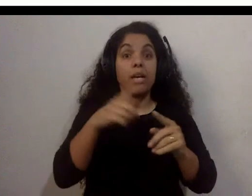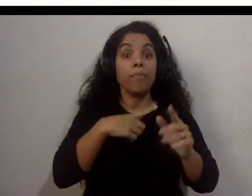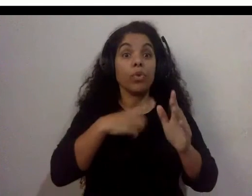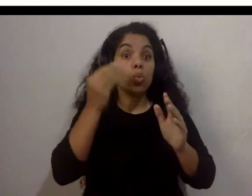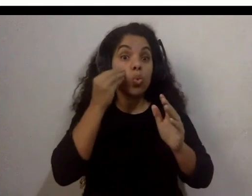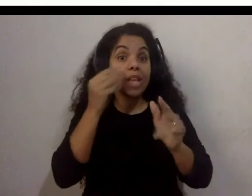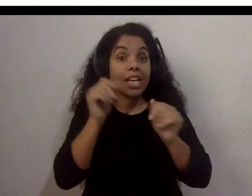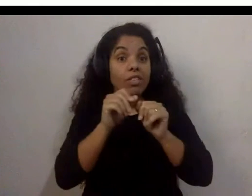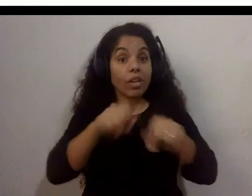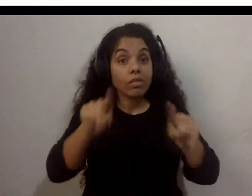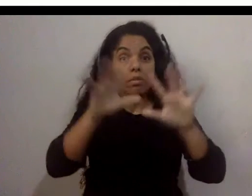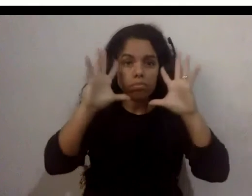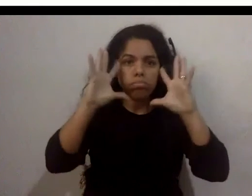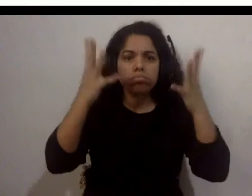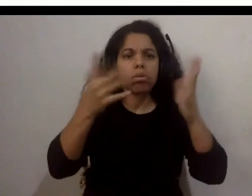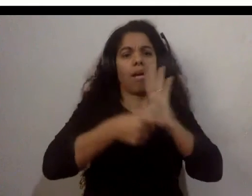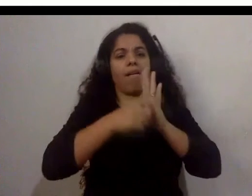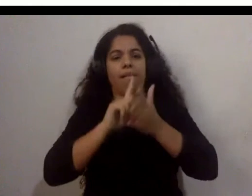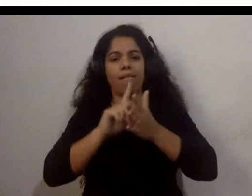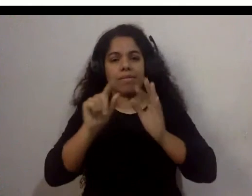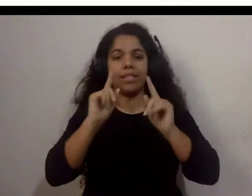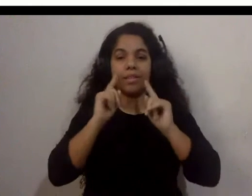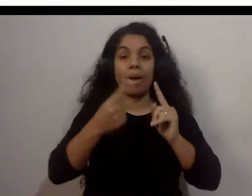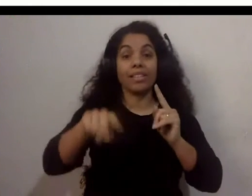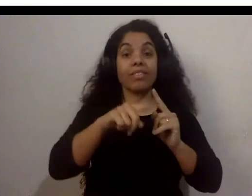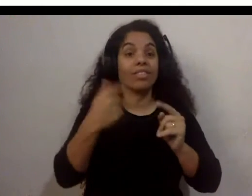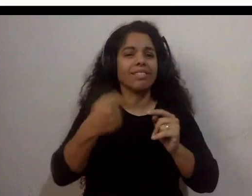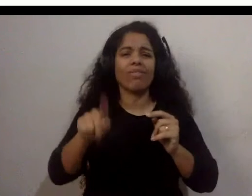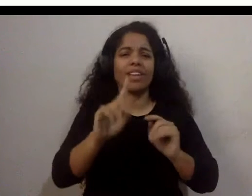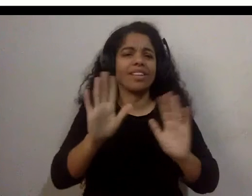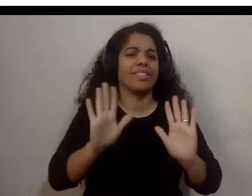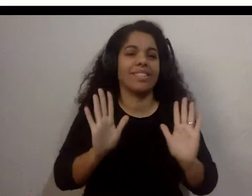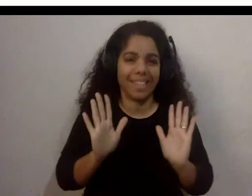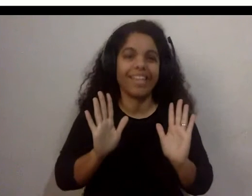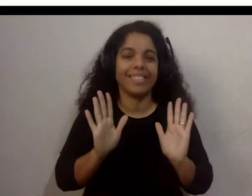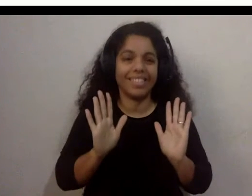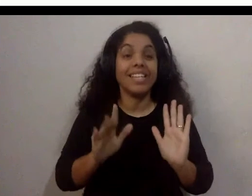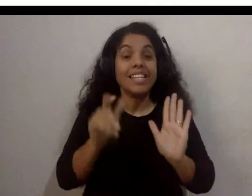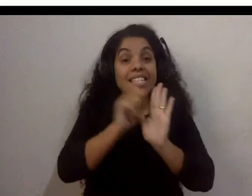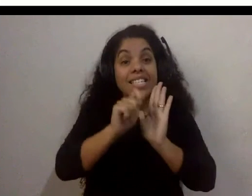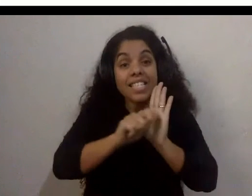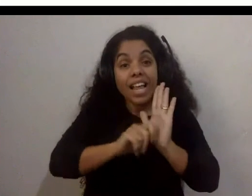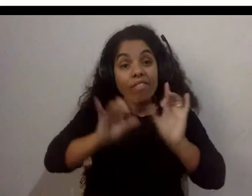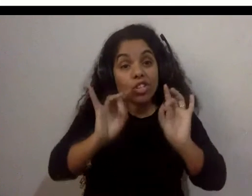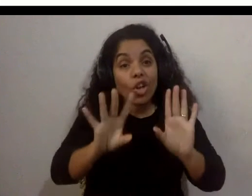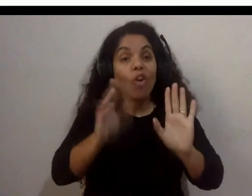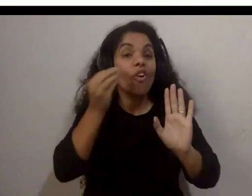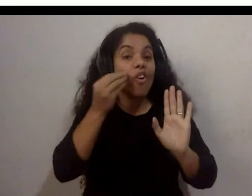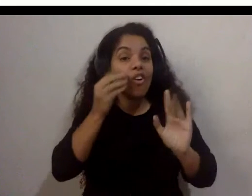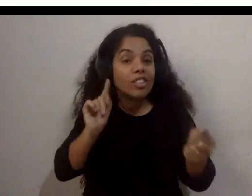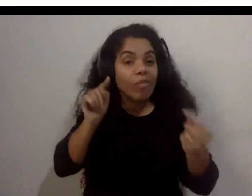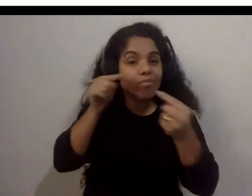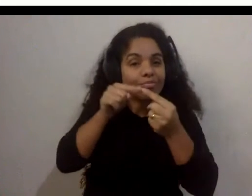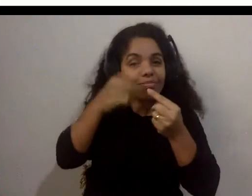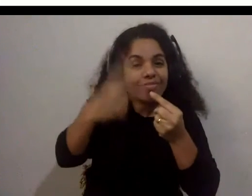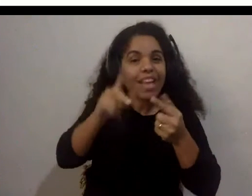faça você tomar decisões antecipadas em que você não tem necessidade. Escreva somente o teste que seja objetivo